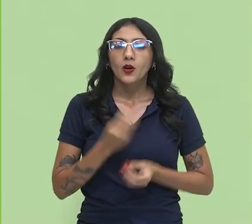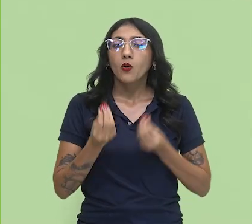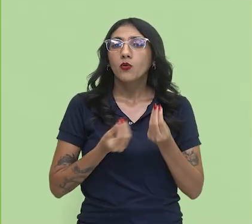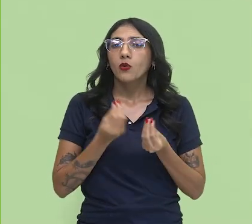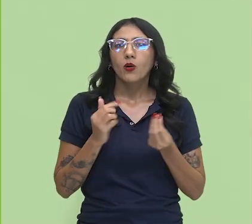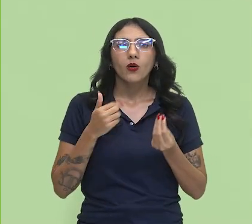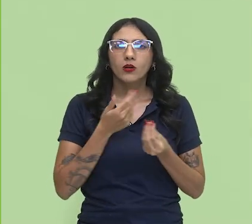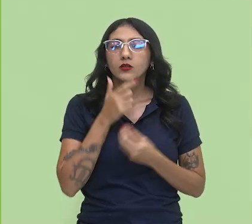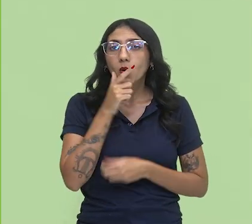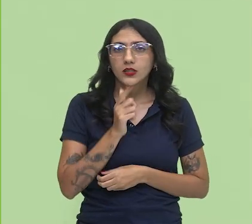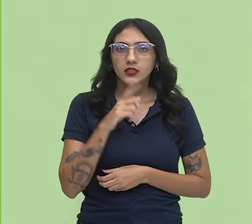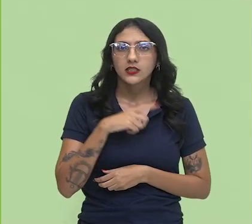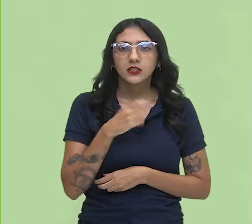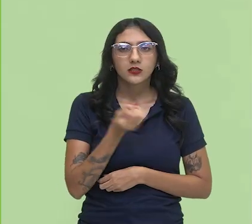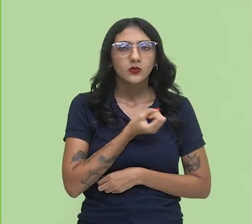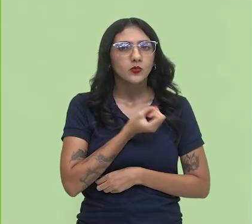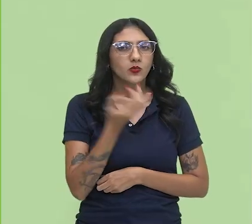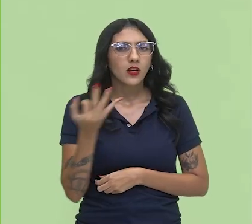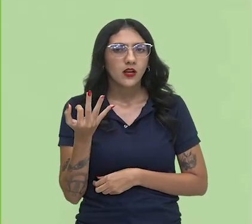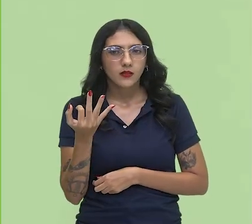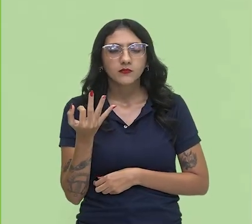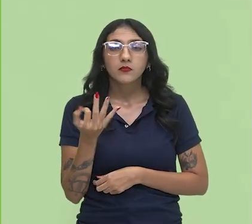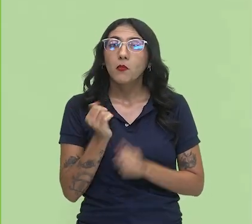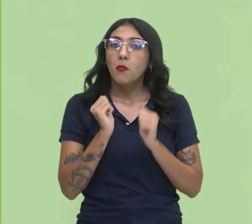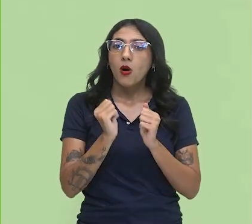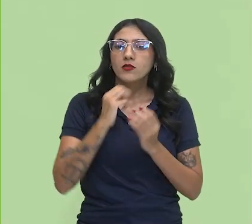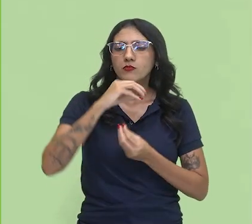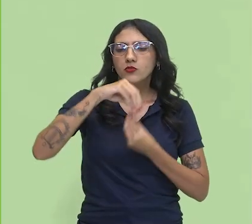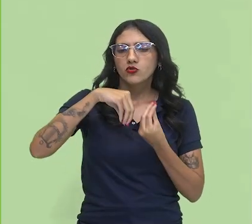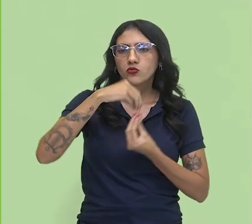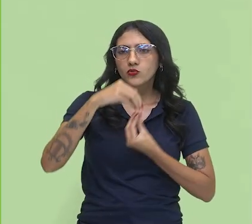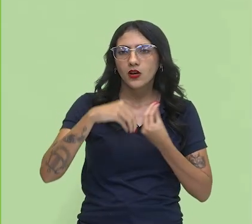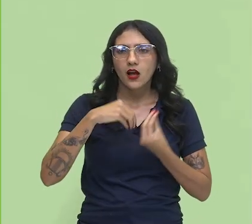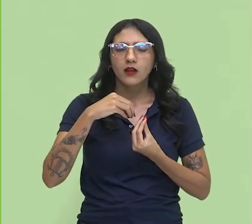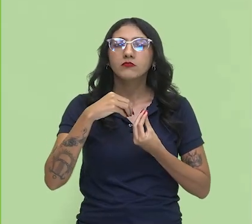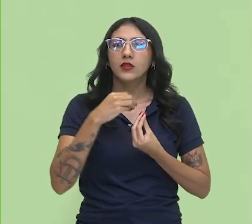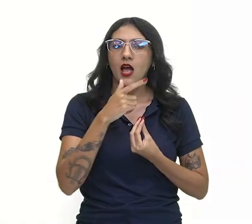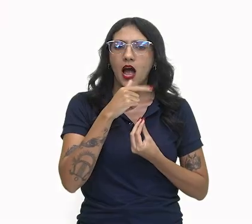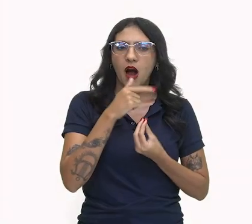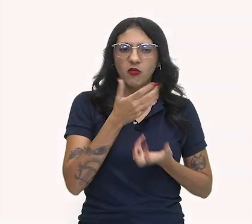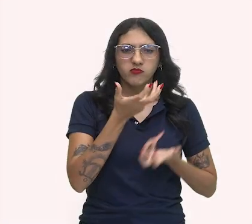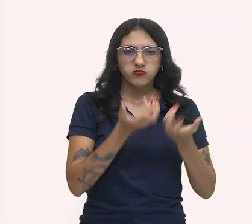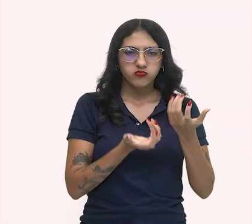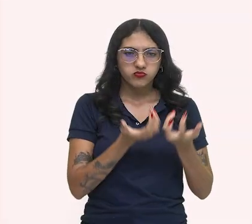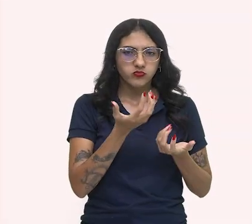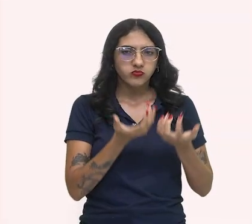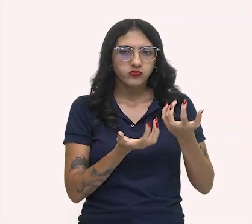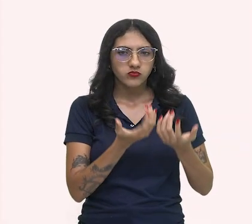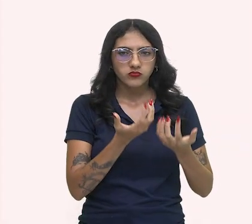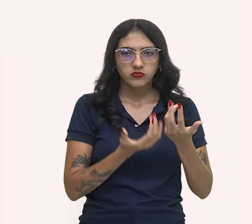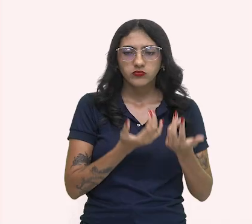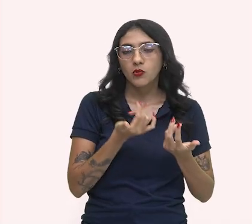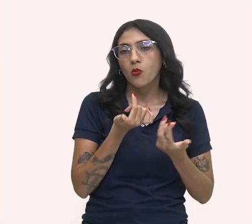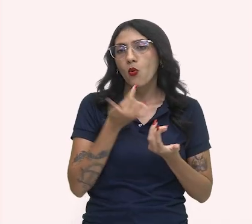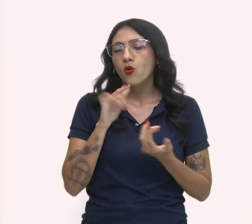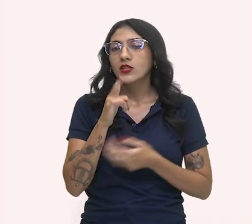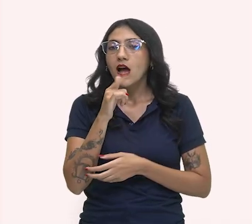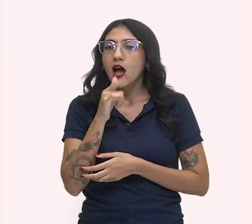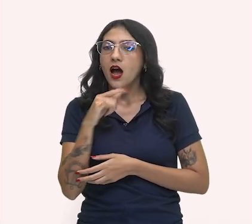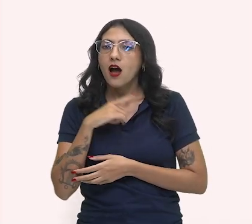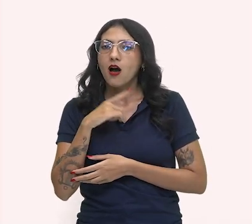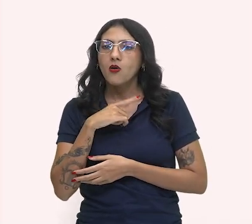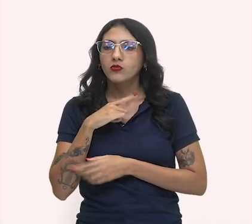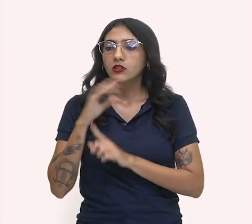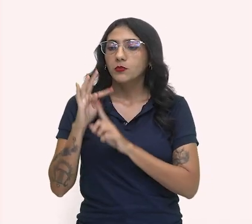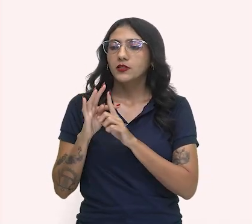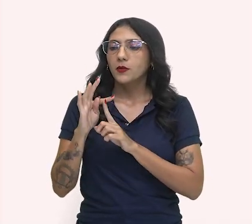quantidade de água morna, eu posso misturar uma certa quantidade de água fervente com uma certa quantidade de água que não